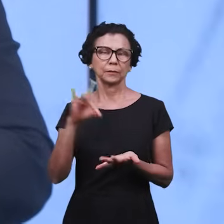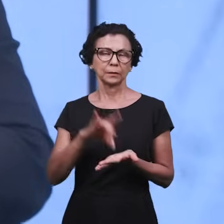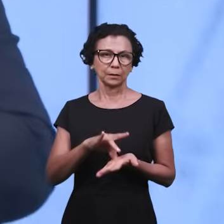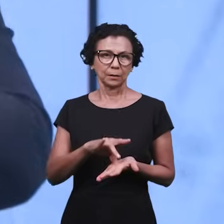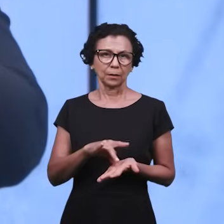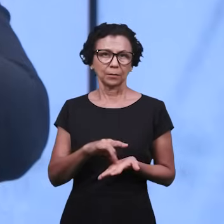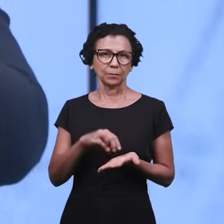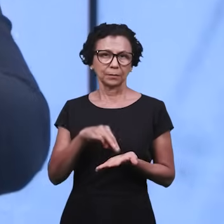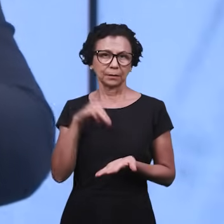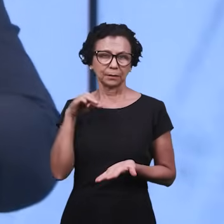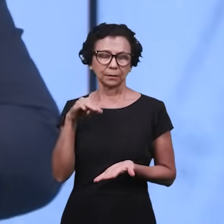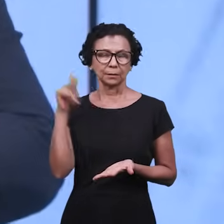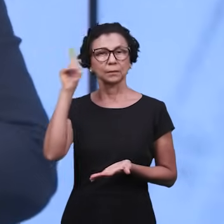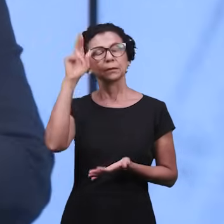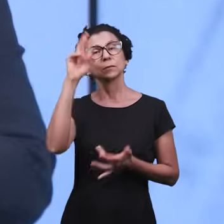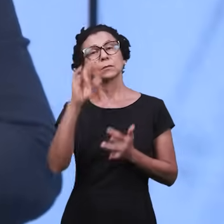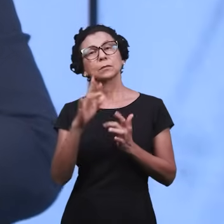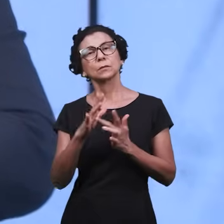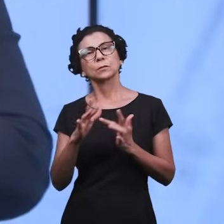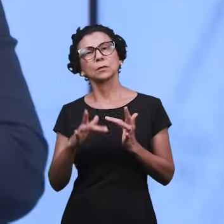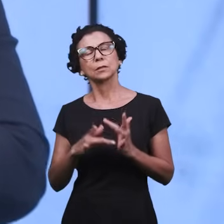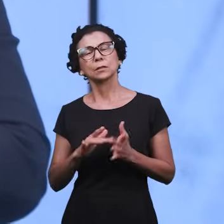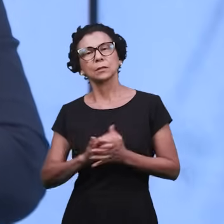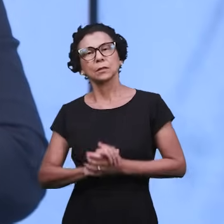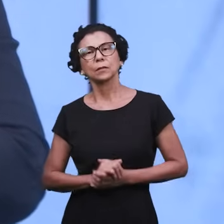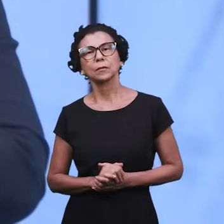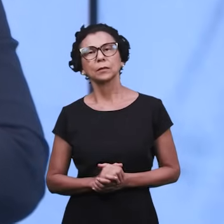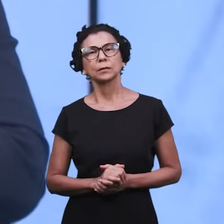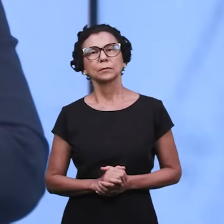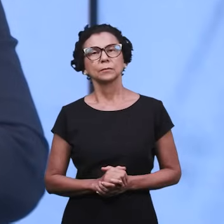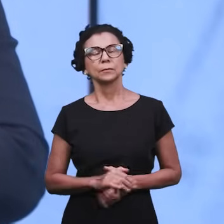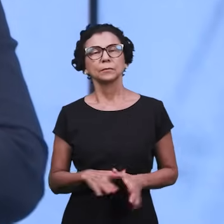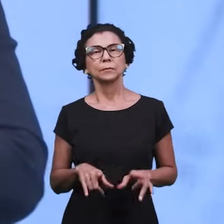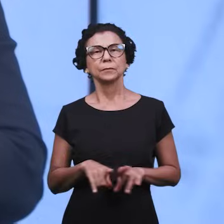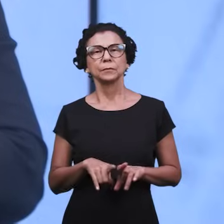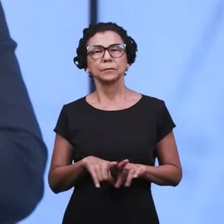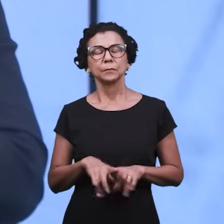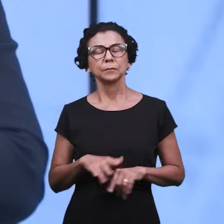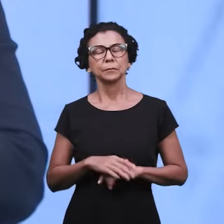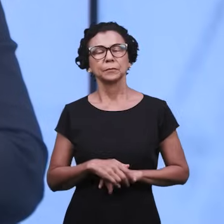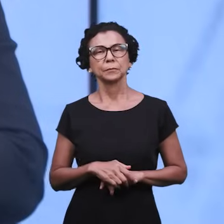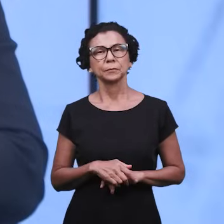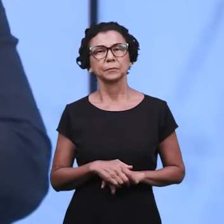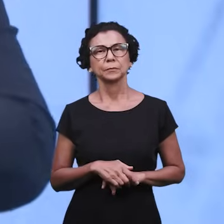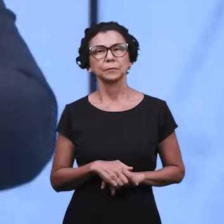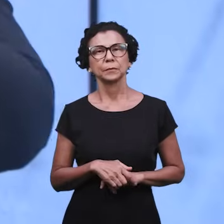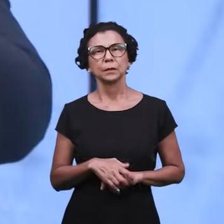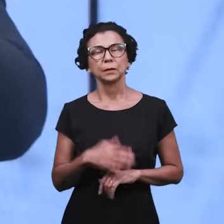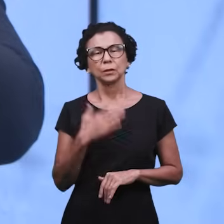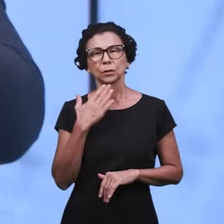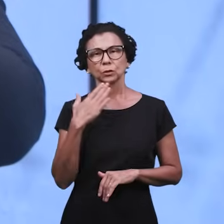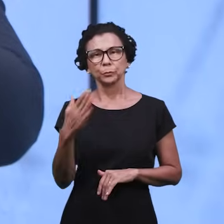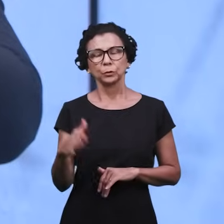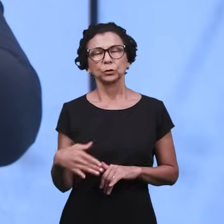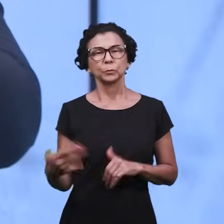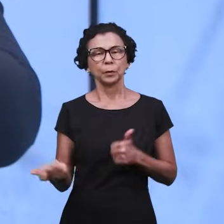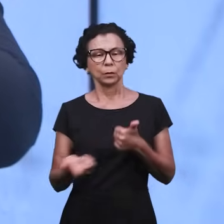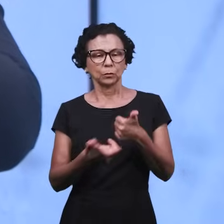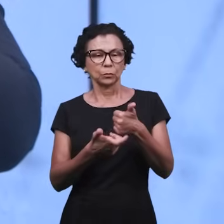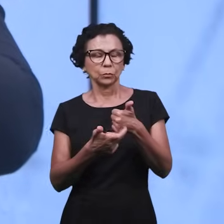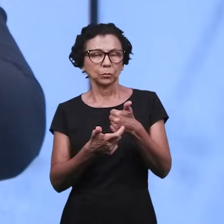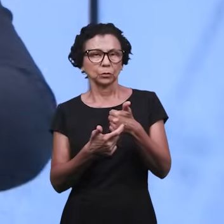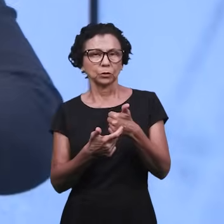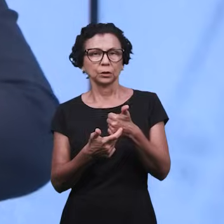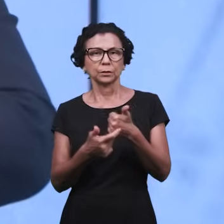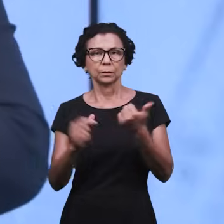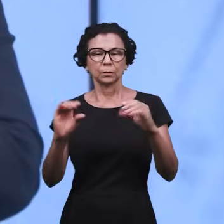do Senhor Jesus. E já pedindo a você que está no nosso canal oficial da Igreja Cristã Maranata no YouTube, para curtir, para comentar